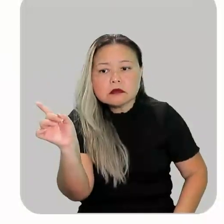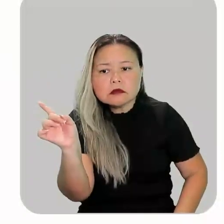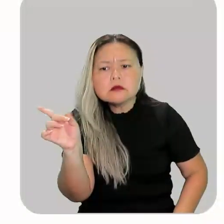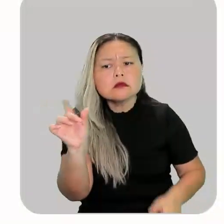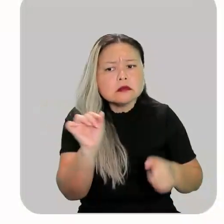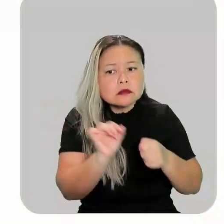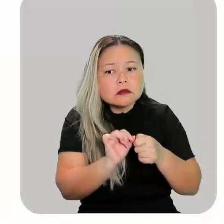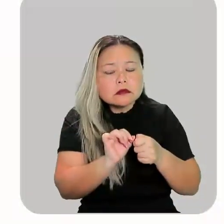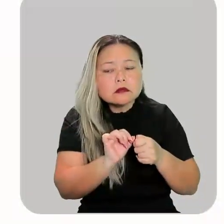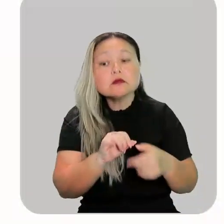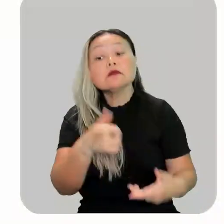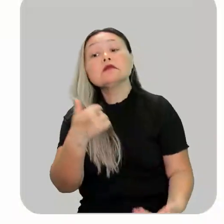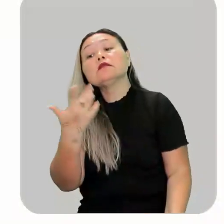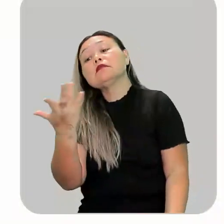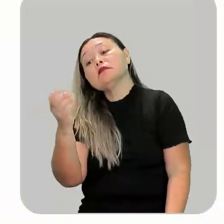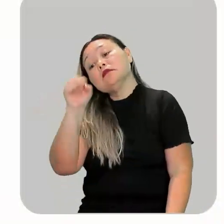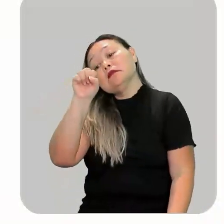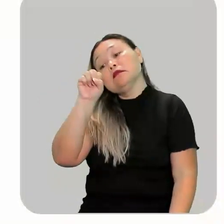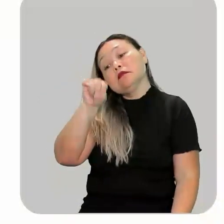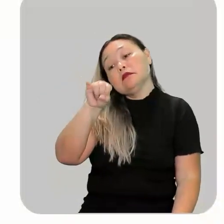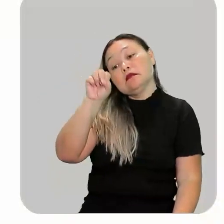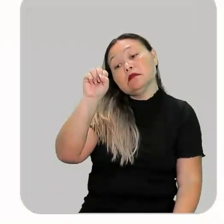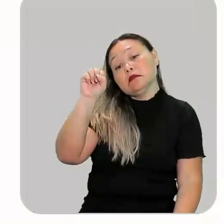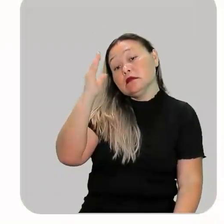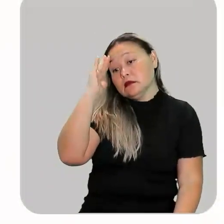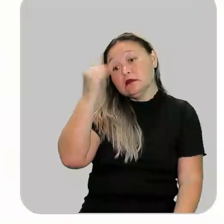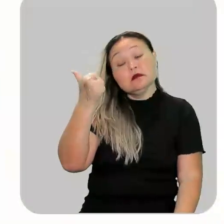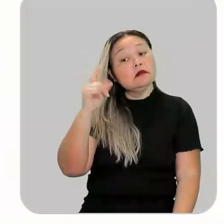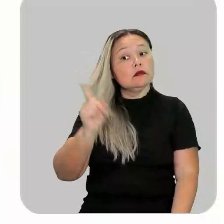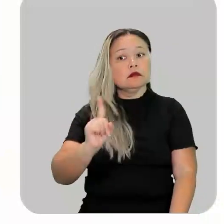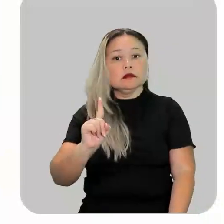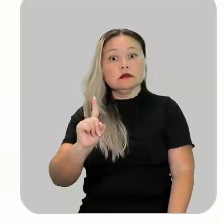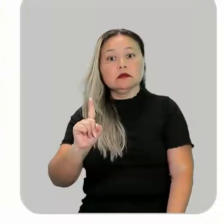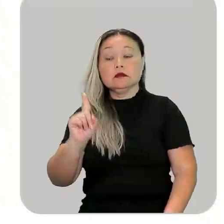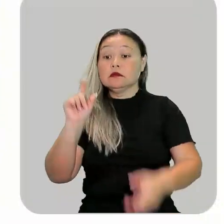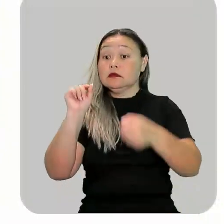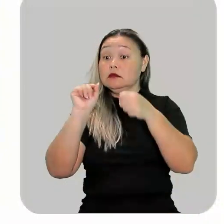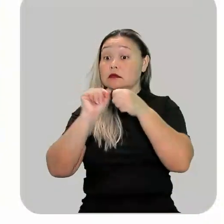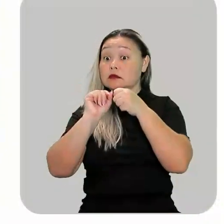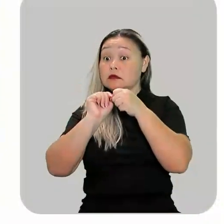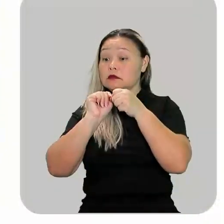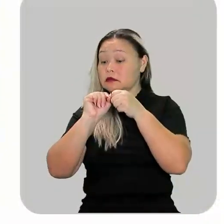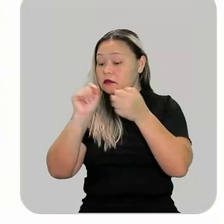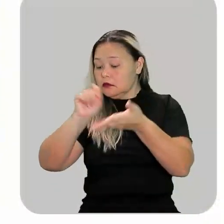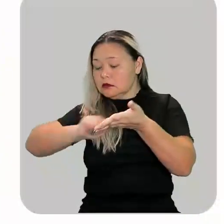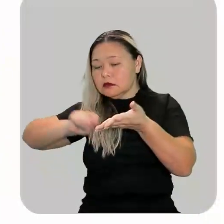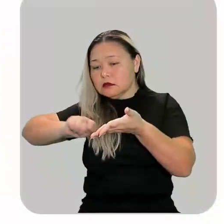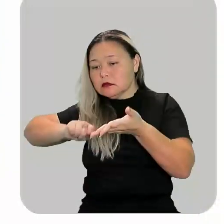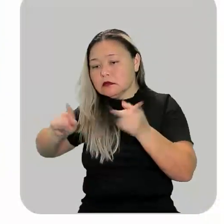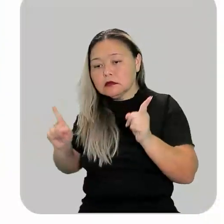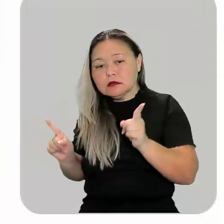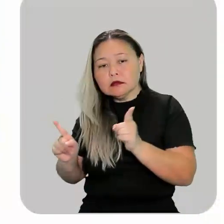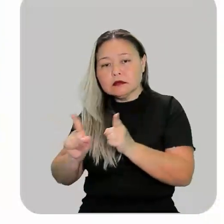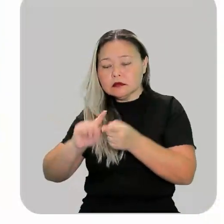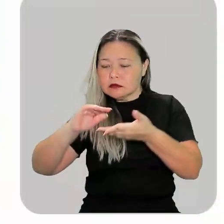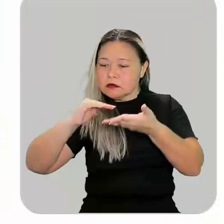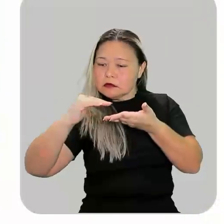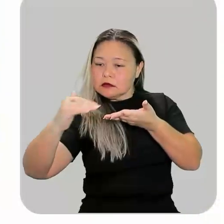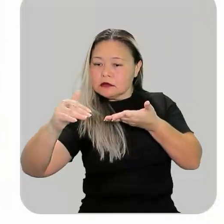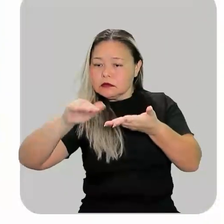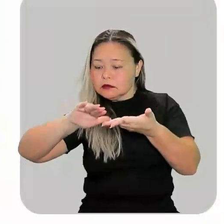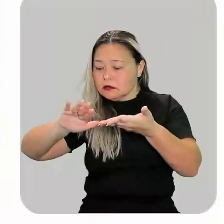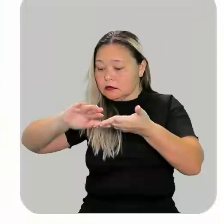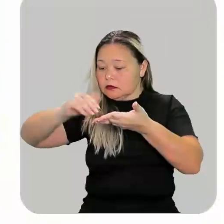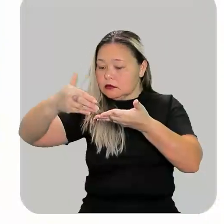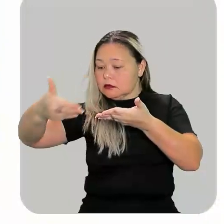você fez? Se entendeu, beleza. Se não entendeu, você faz o quê? Faz um resumo. Olha só aqui, ó, planificação de